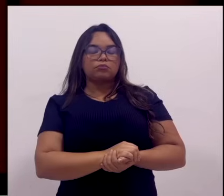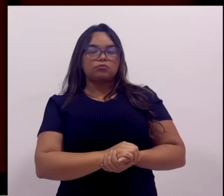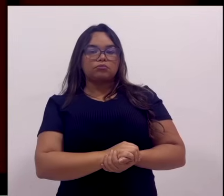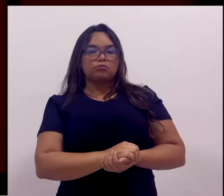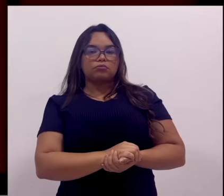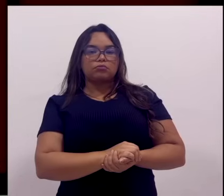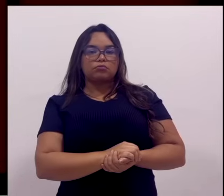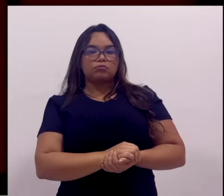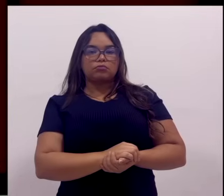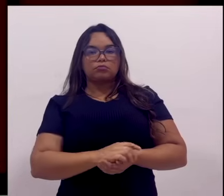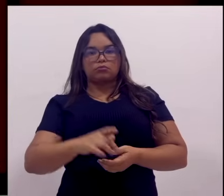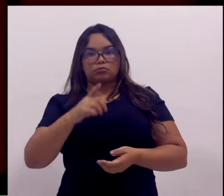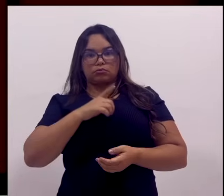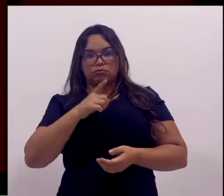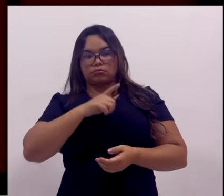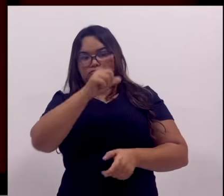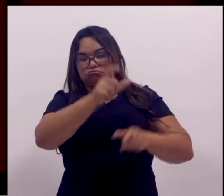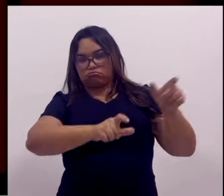suas mãos.